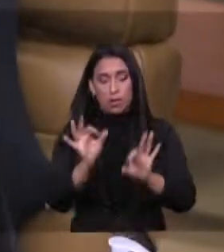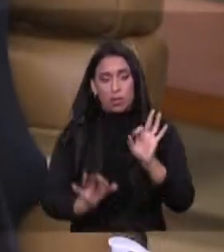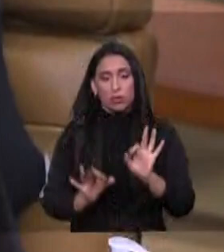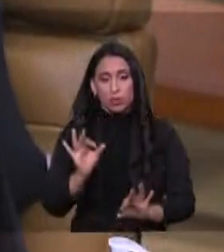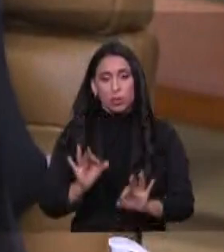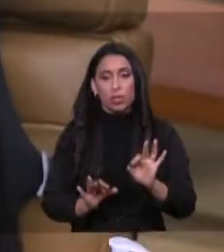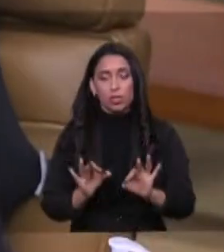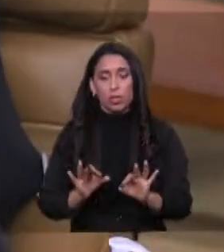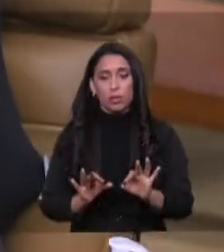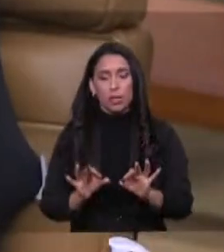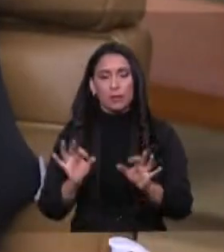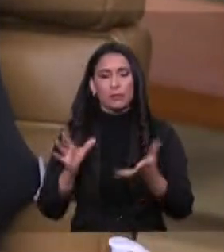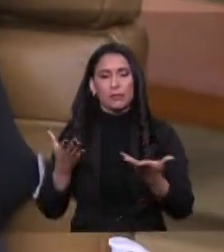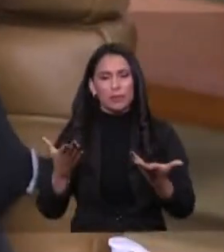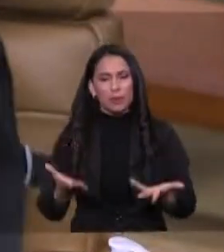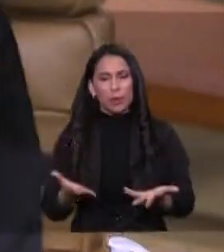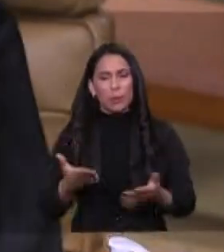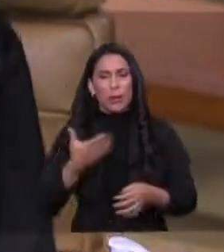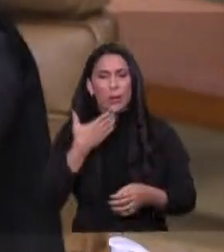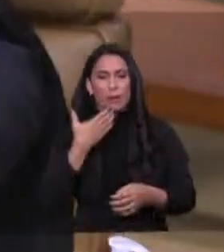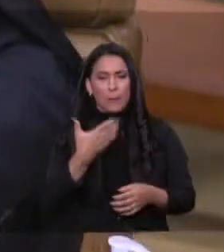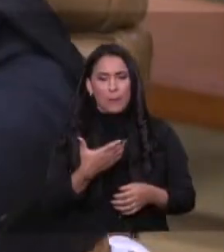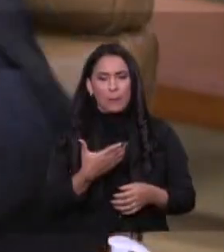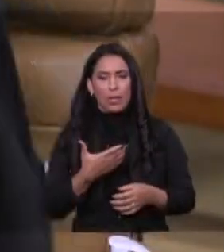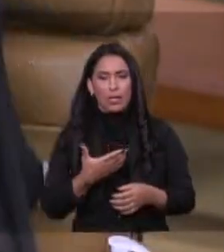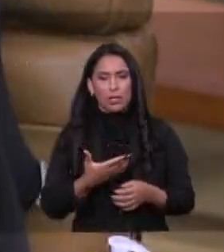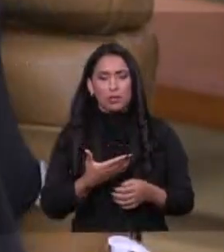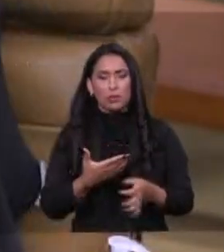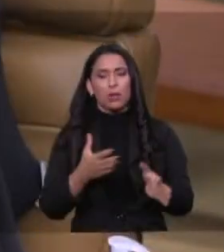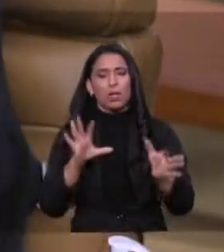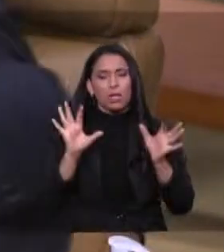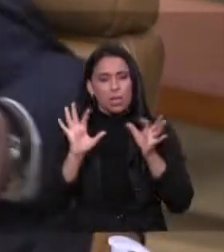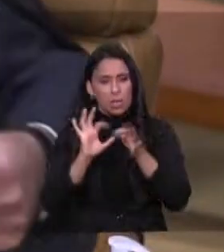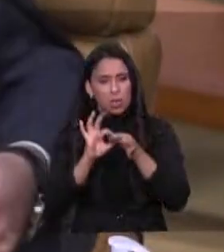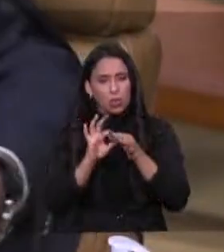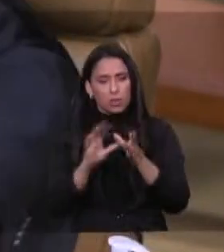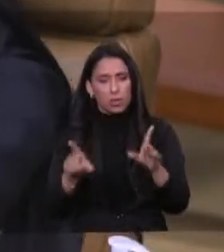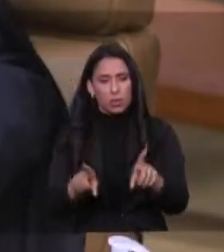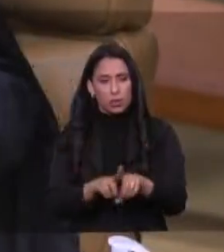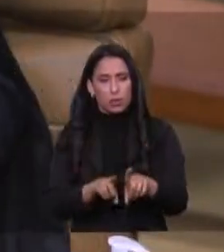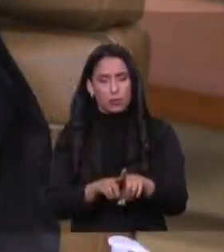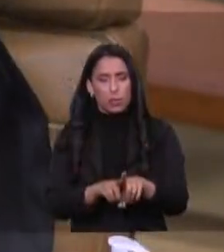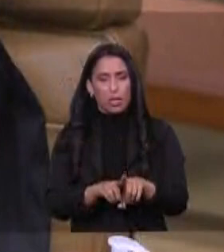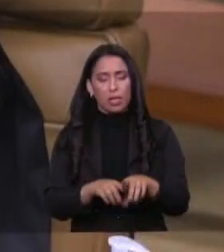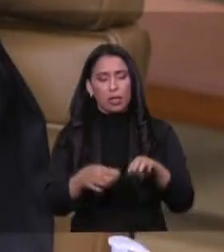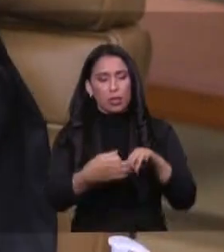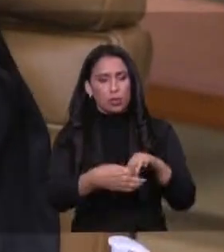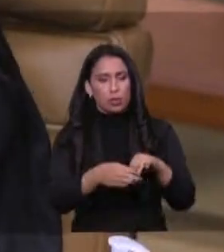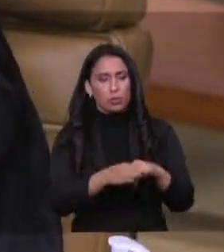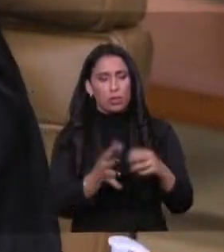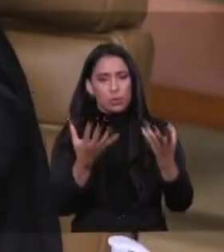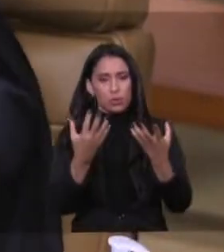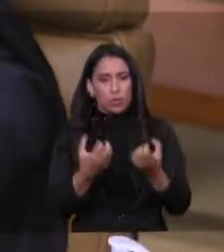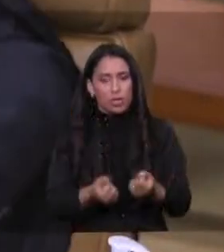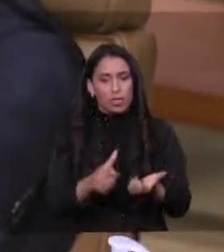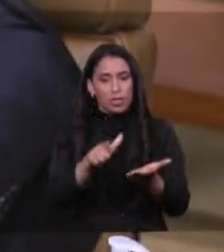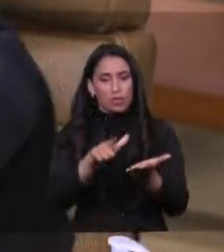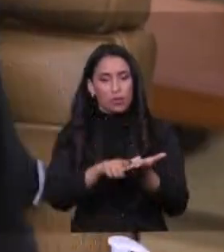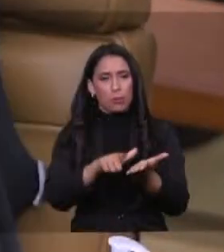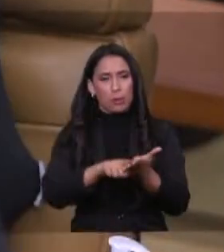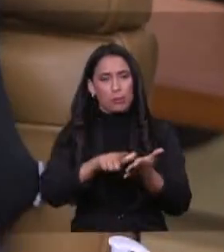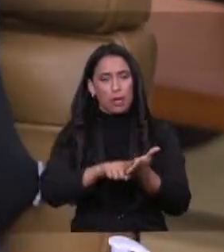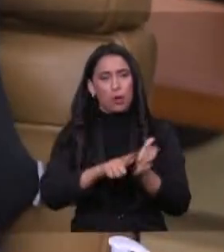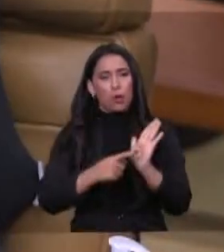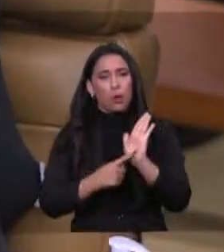Então, dentro desse contexto, eu peço que seja distribuído a Vossas Excelências um conjunto de mapas